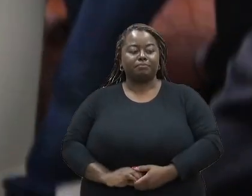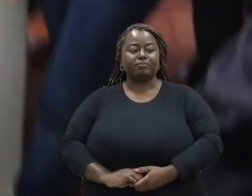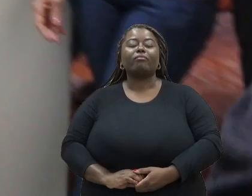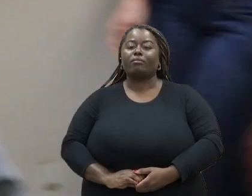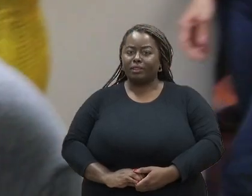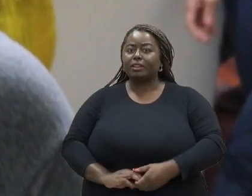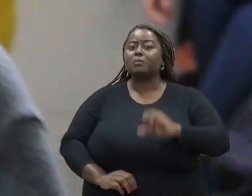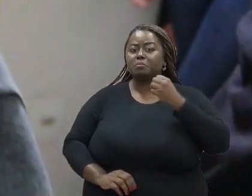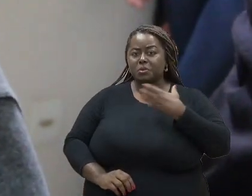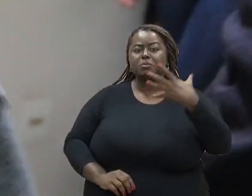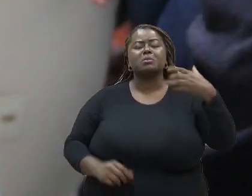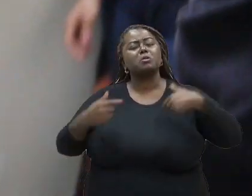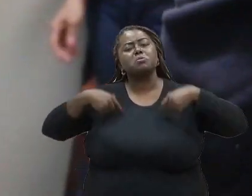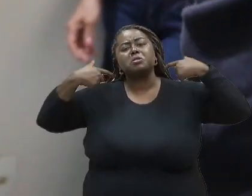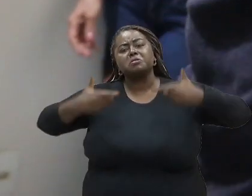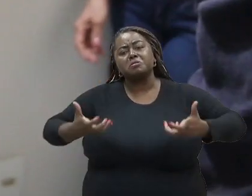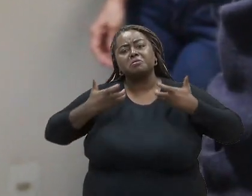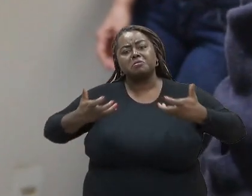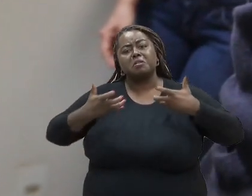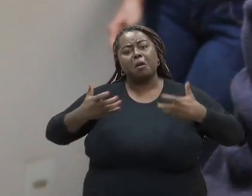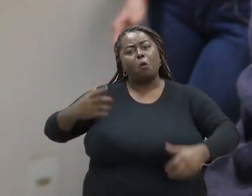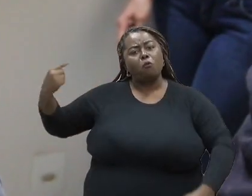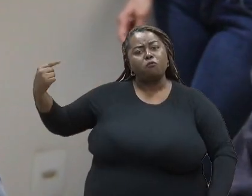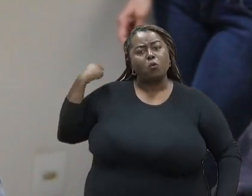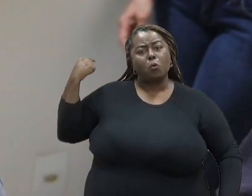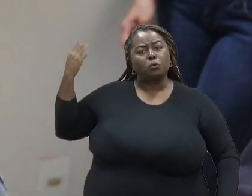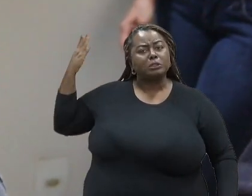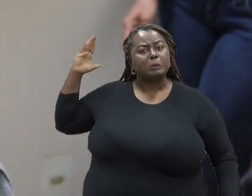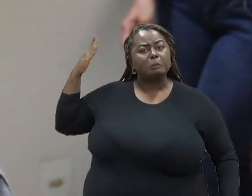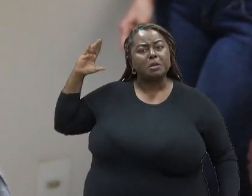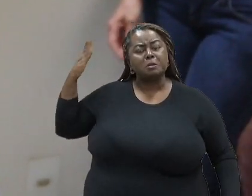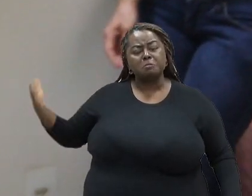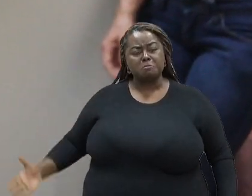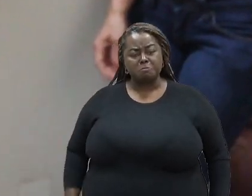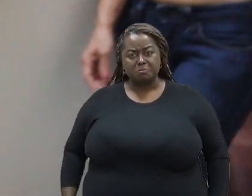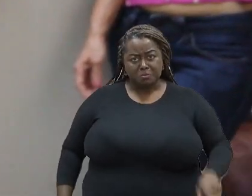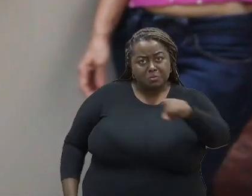Mas eu queria espelho do fundo. Vocês também, né, meninas?